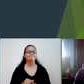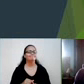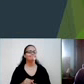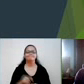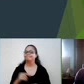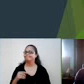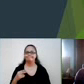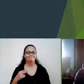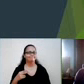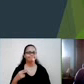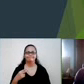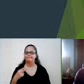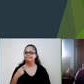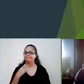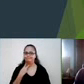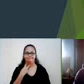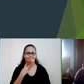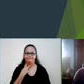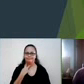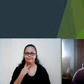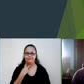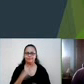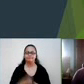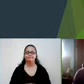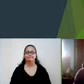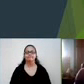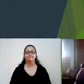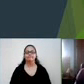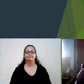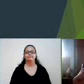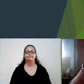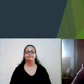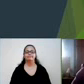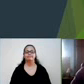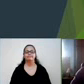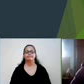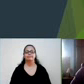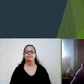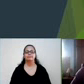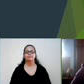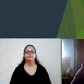é uma dízima periódica.